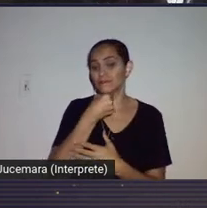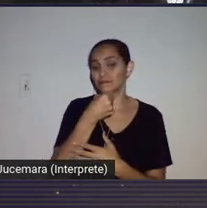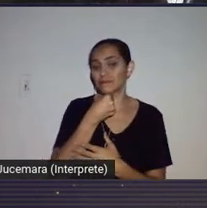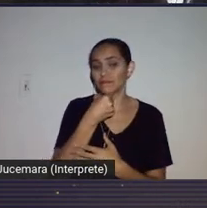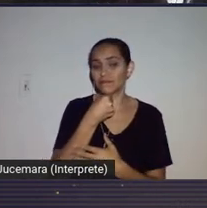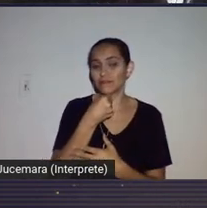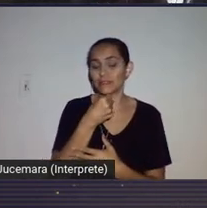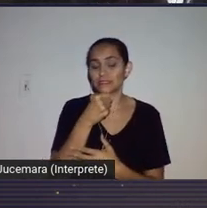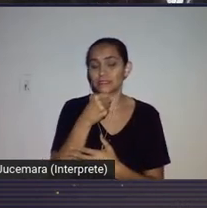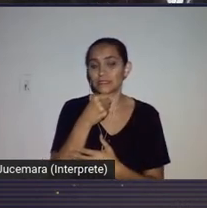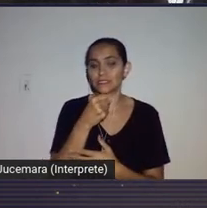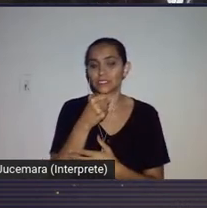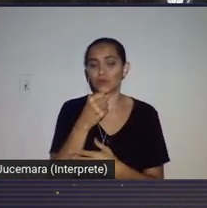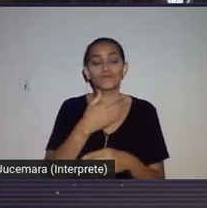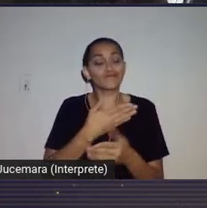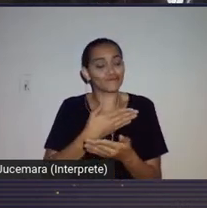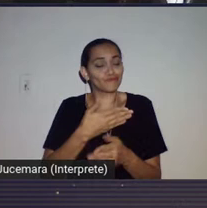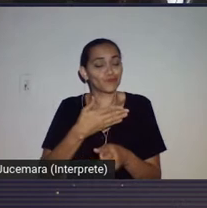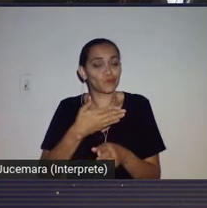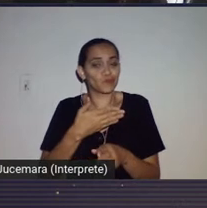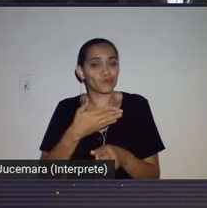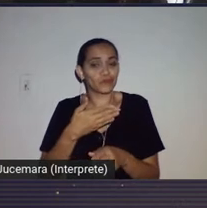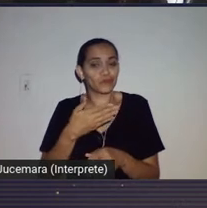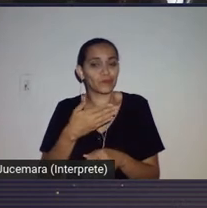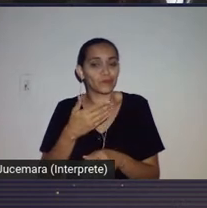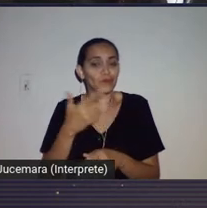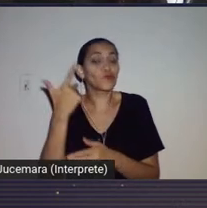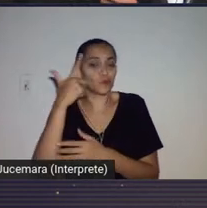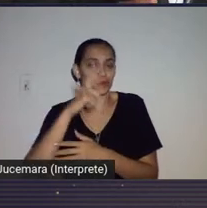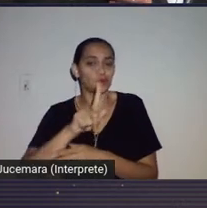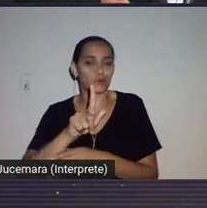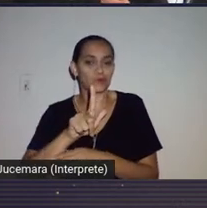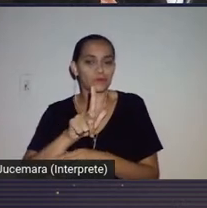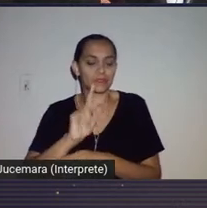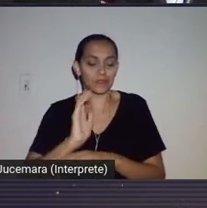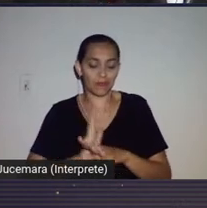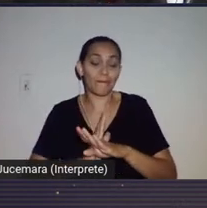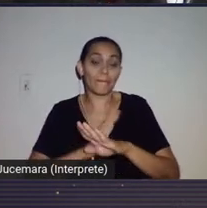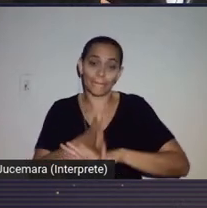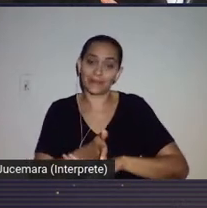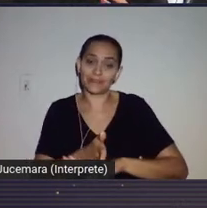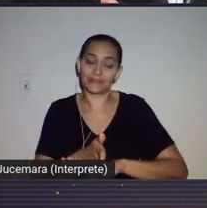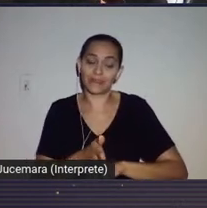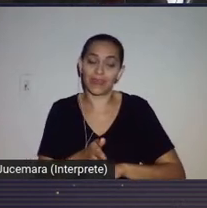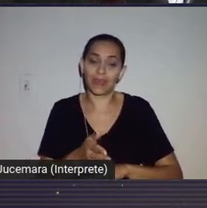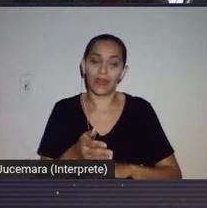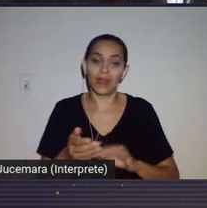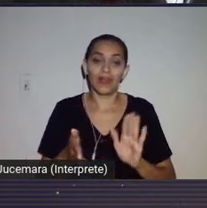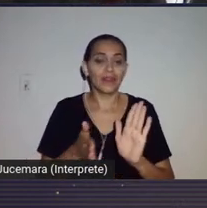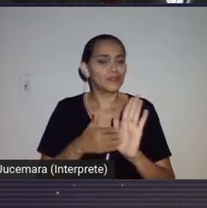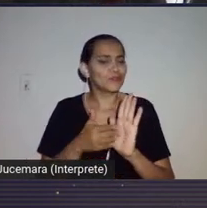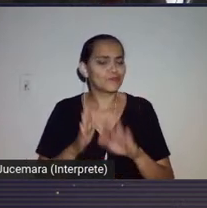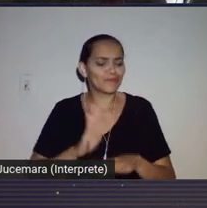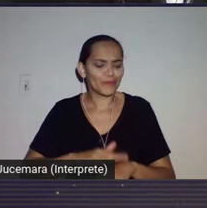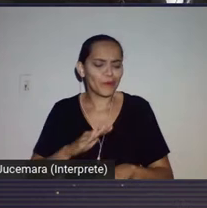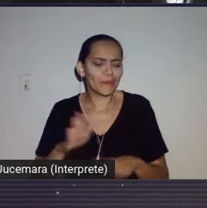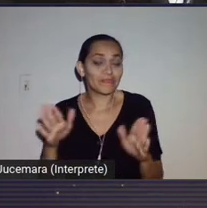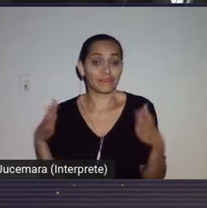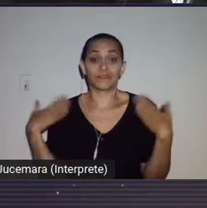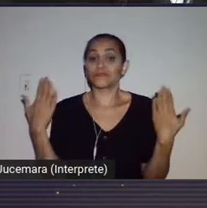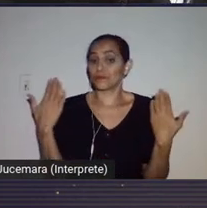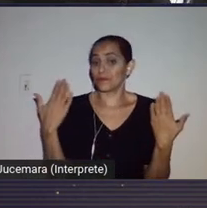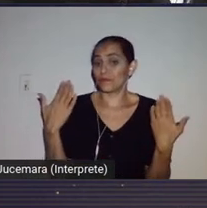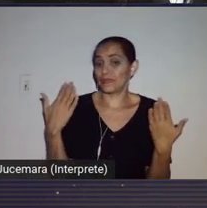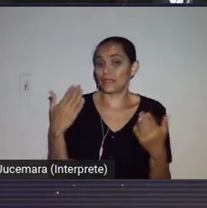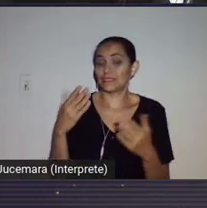deu certo, e aí, assim, foi, para mim, me pegou um pouco de surpresa até a pedido de entrevista, mas fiquei muito feliz que deu